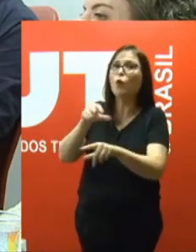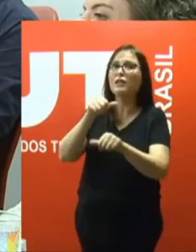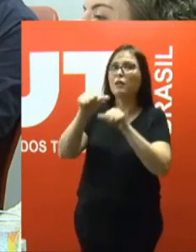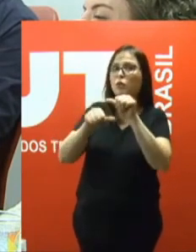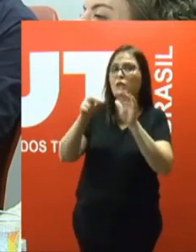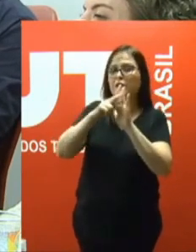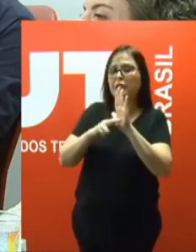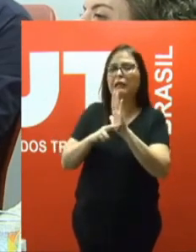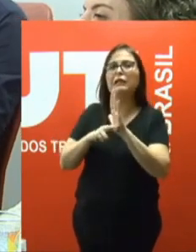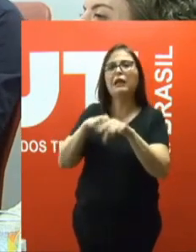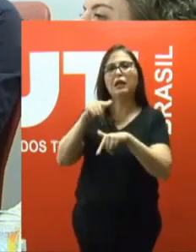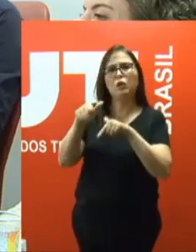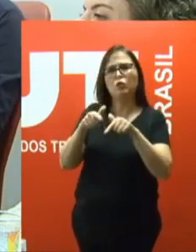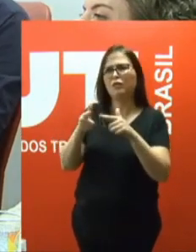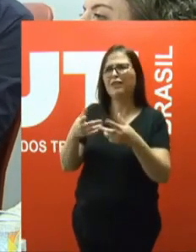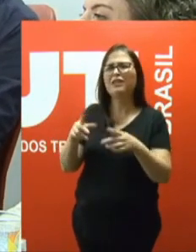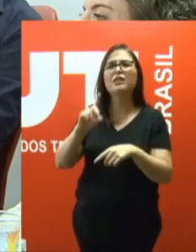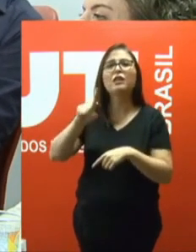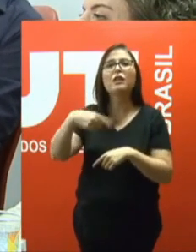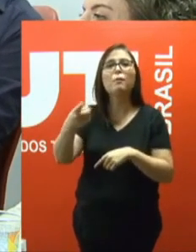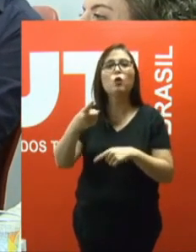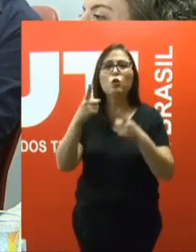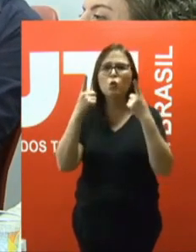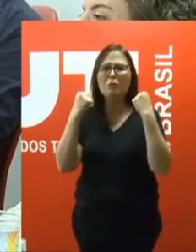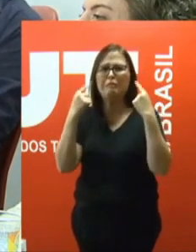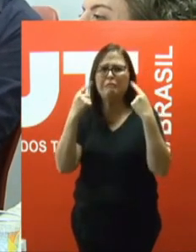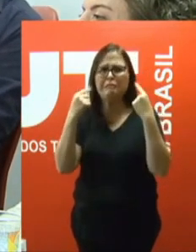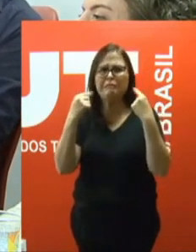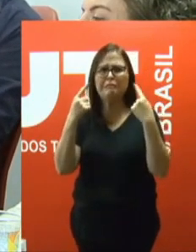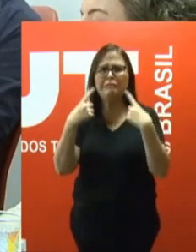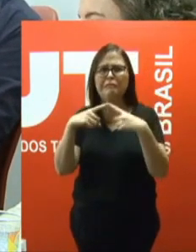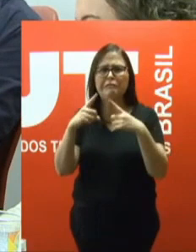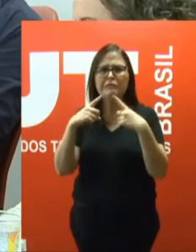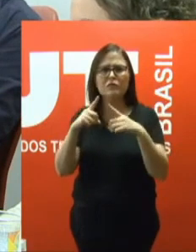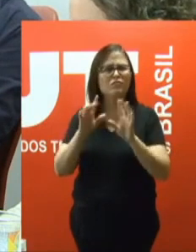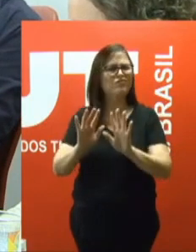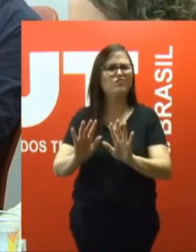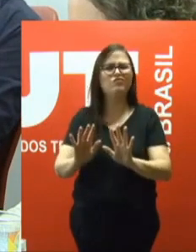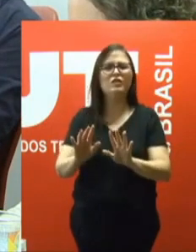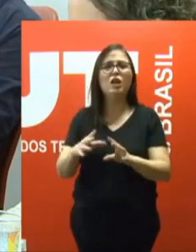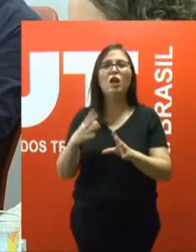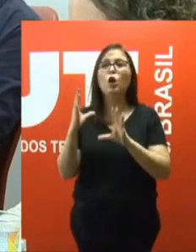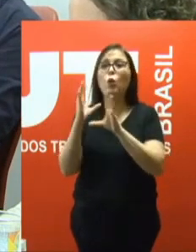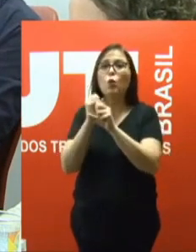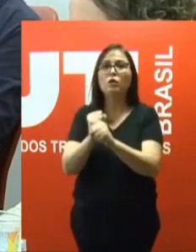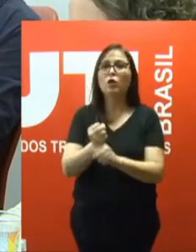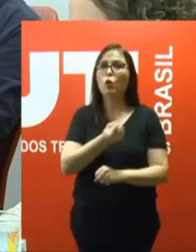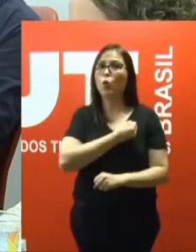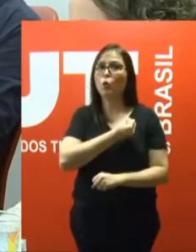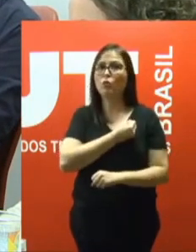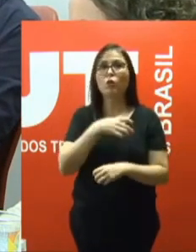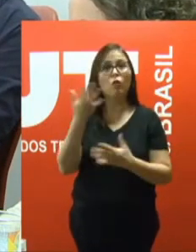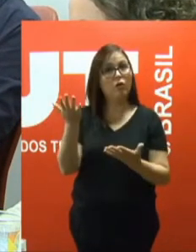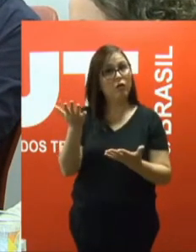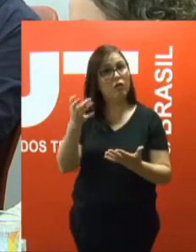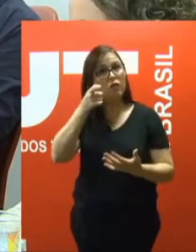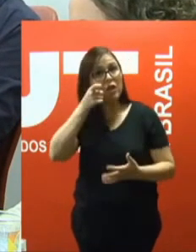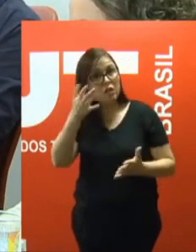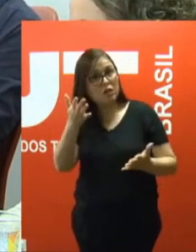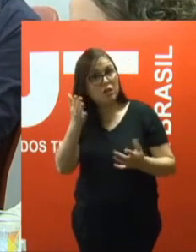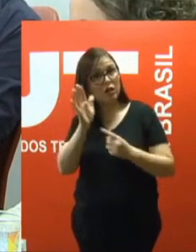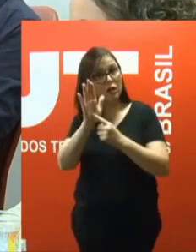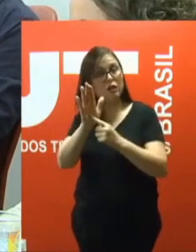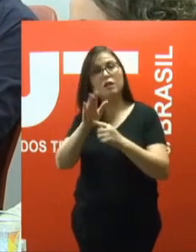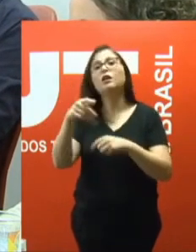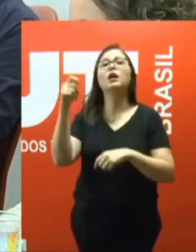fazer. Não adianta chorar, se não tiver números, a gente não faz. Na Espanha, que era uma coisa que tinha um